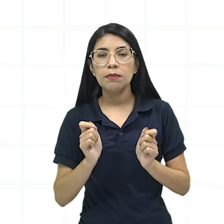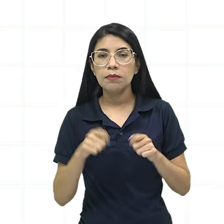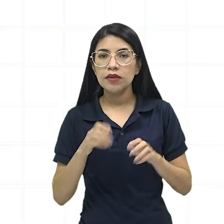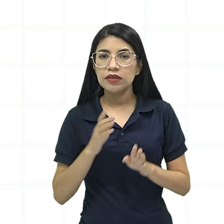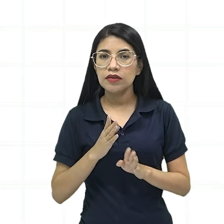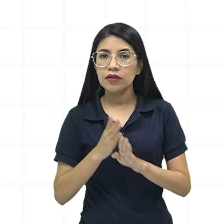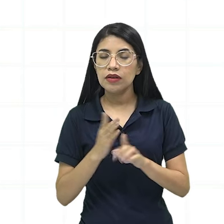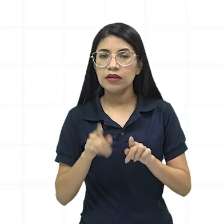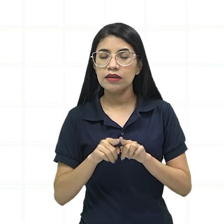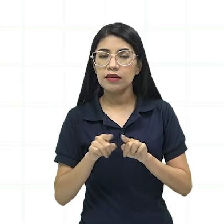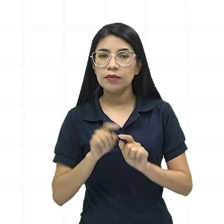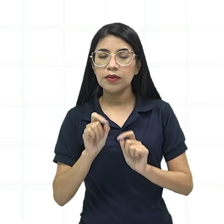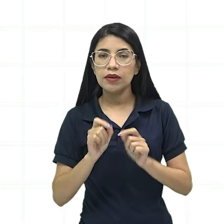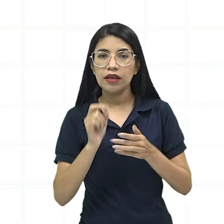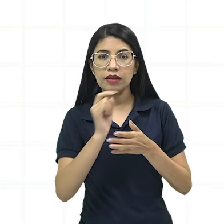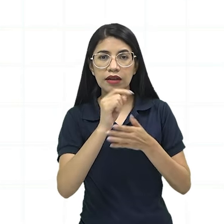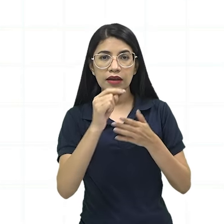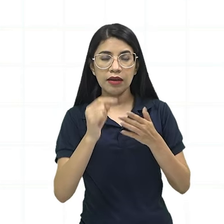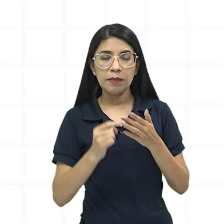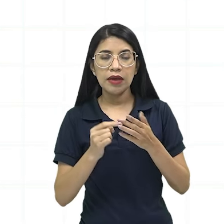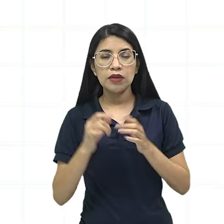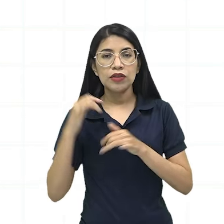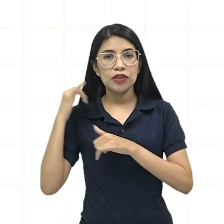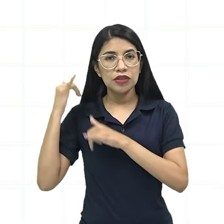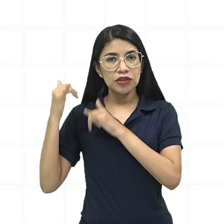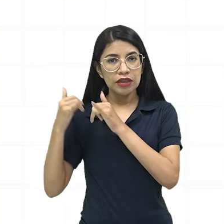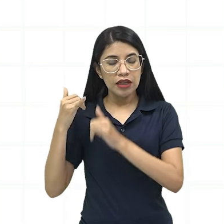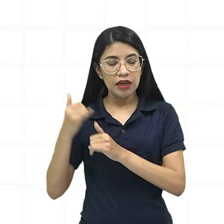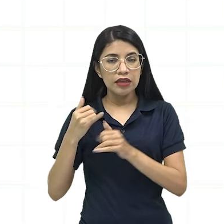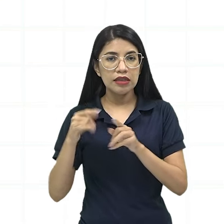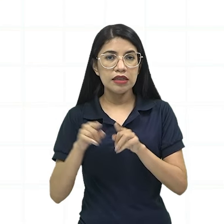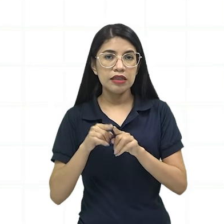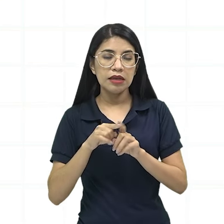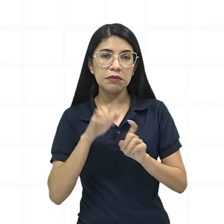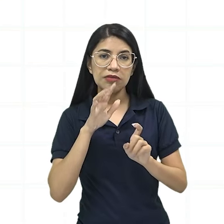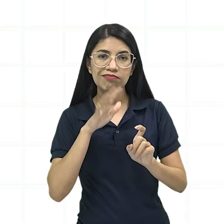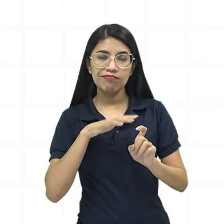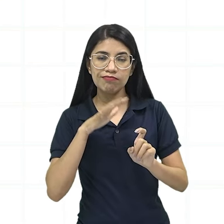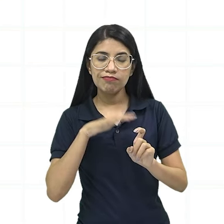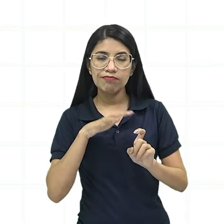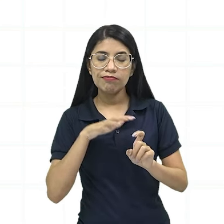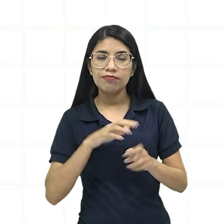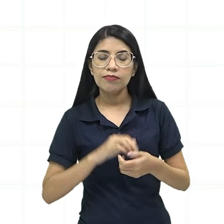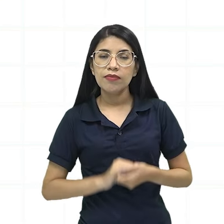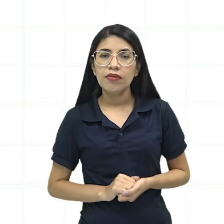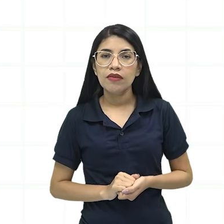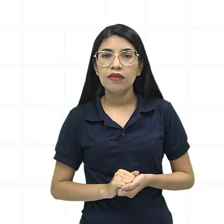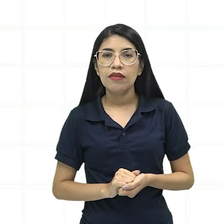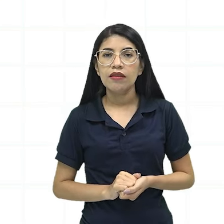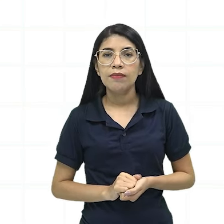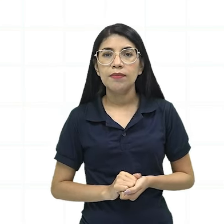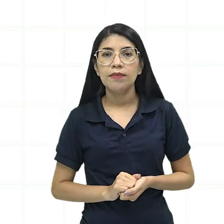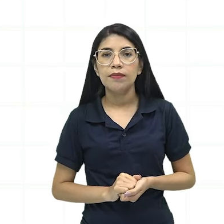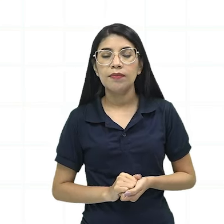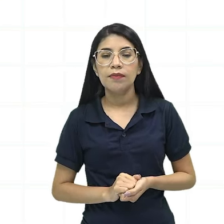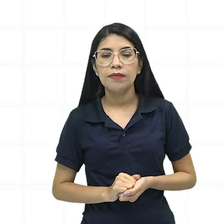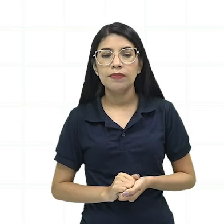vai encontrar elementos de lendas e de mitos mitológicos.